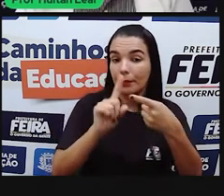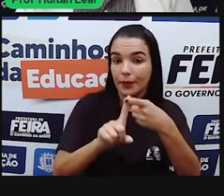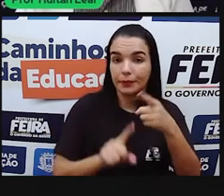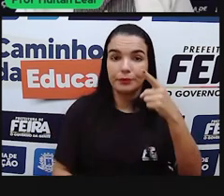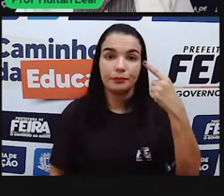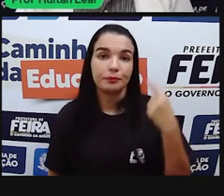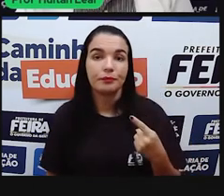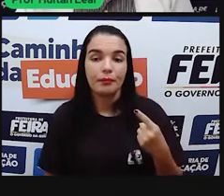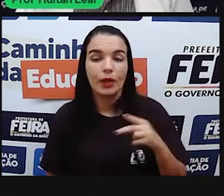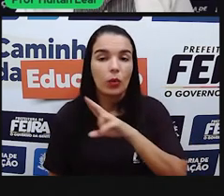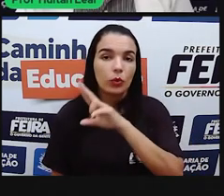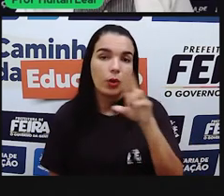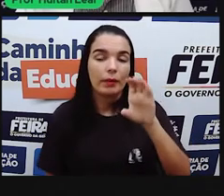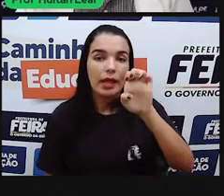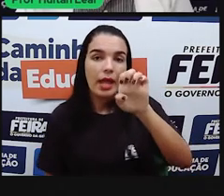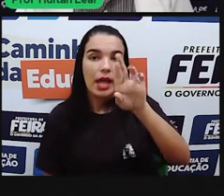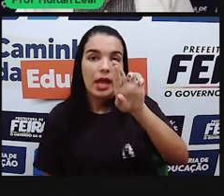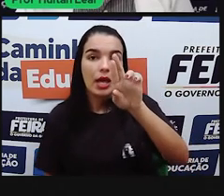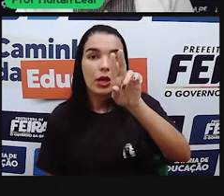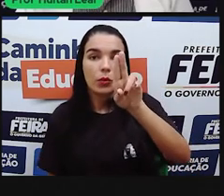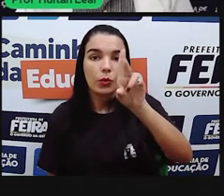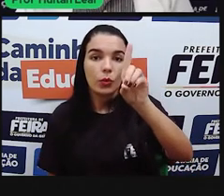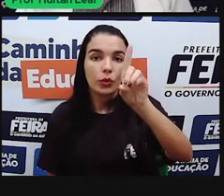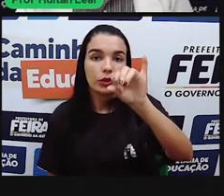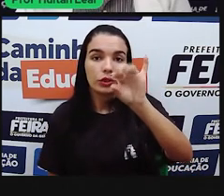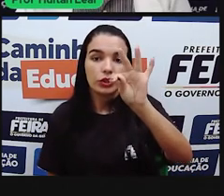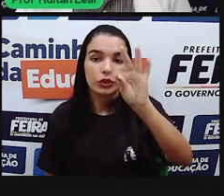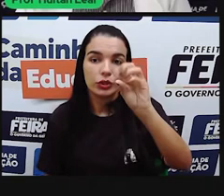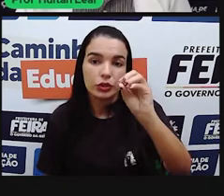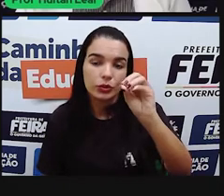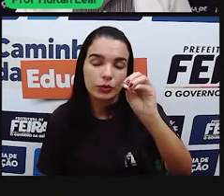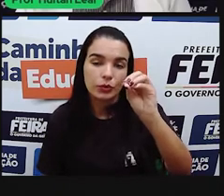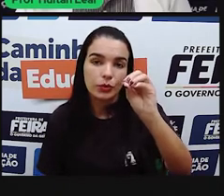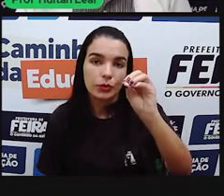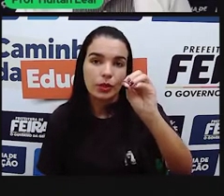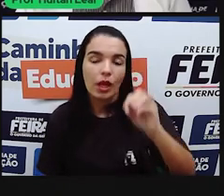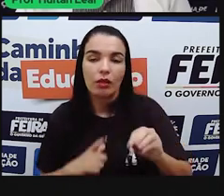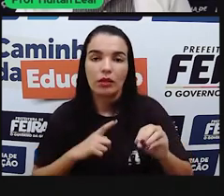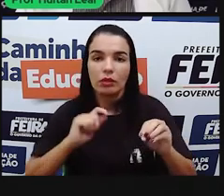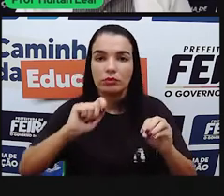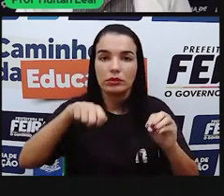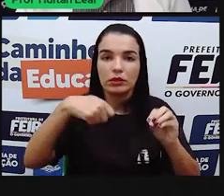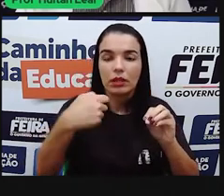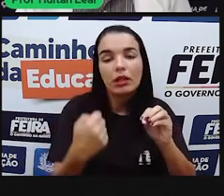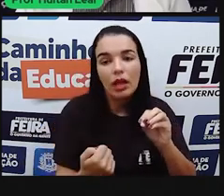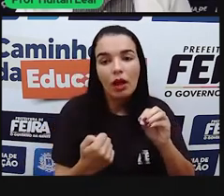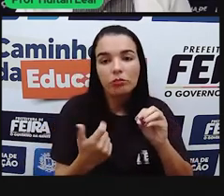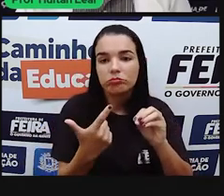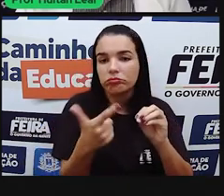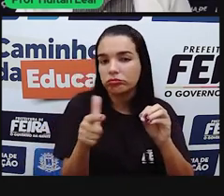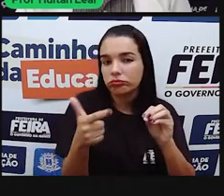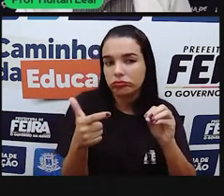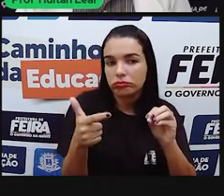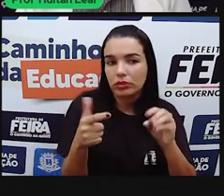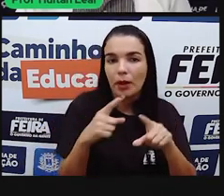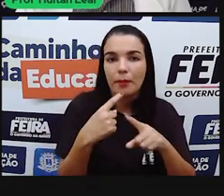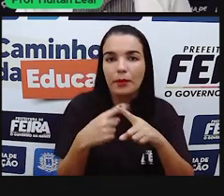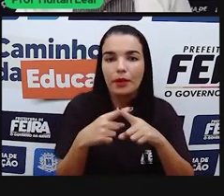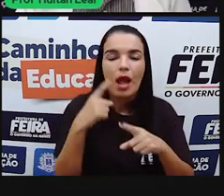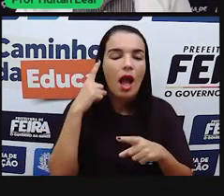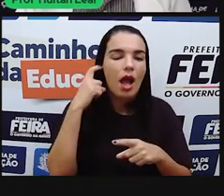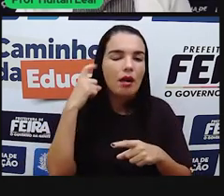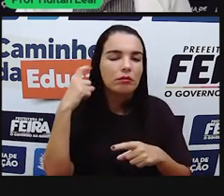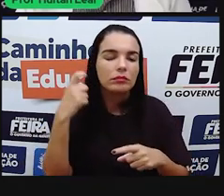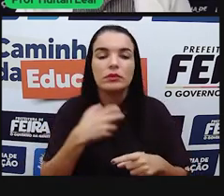o gênero musical erudito, que é o que nós chamamos de clássico. E, na verdade,